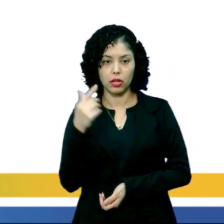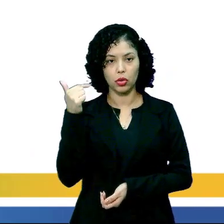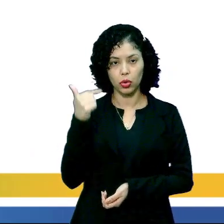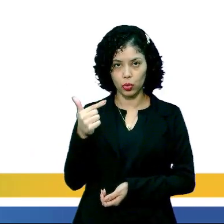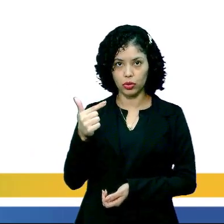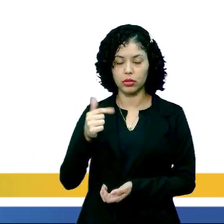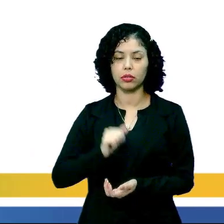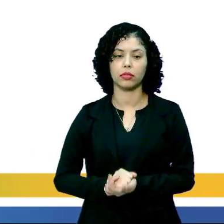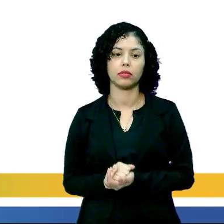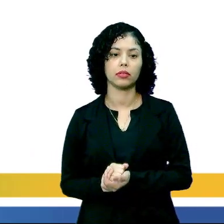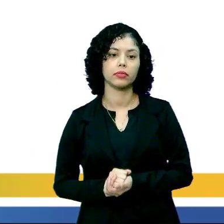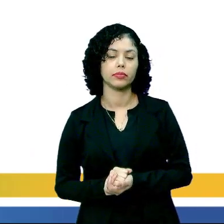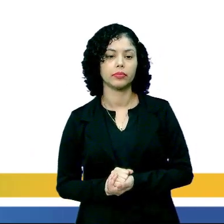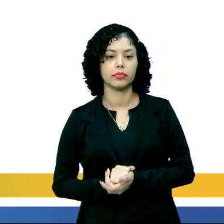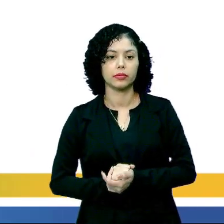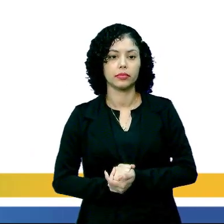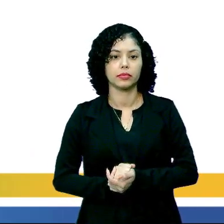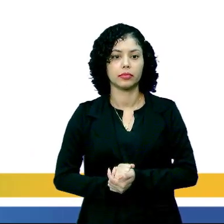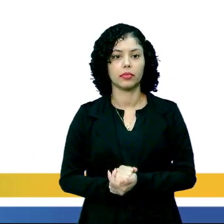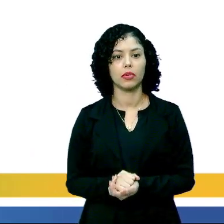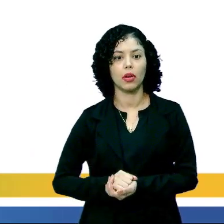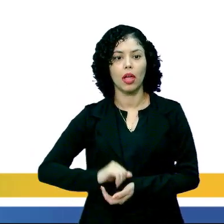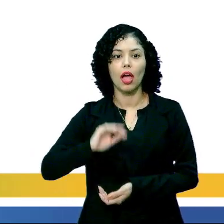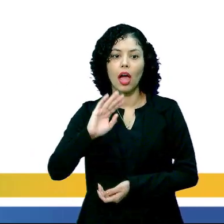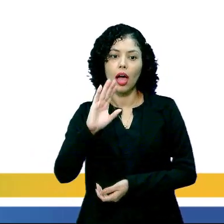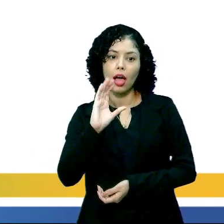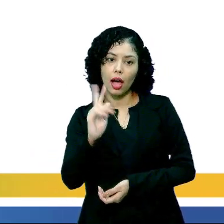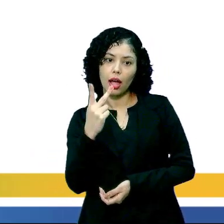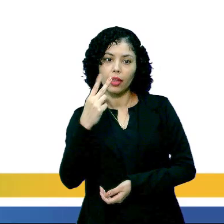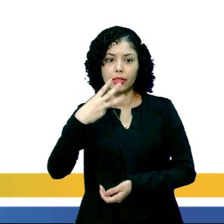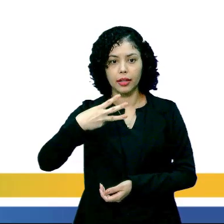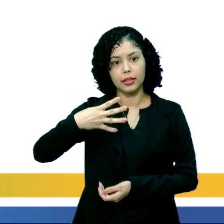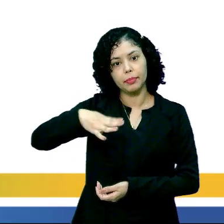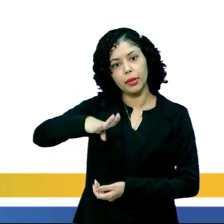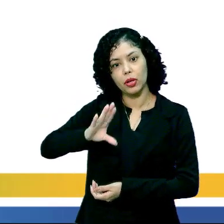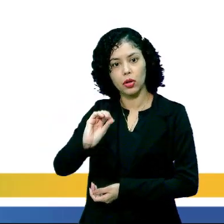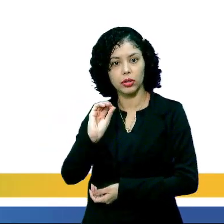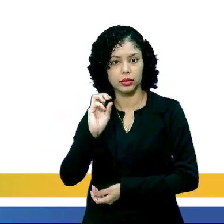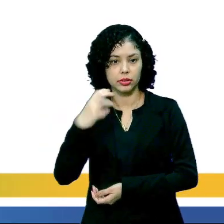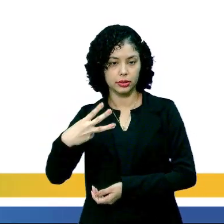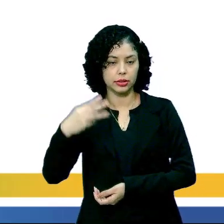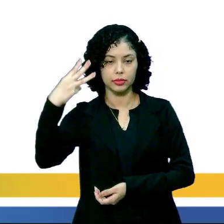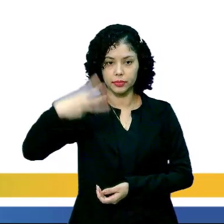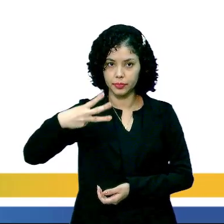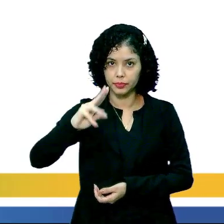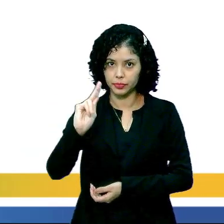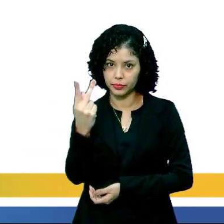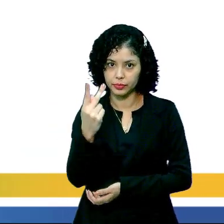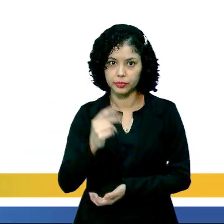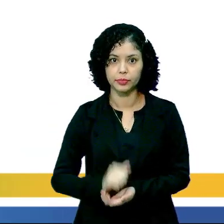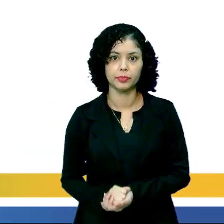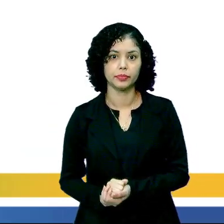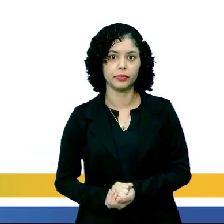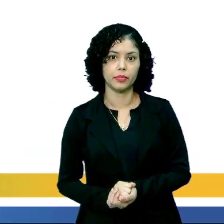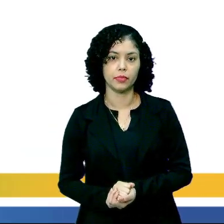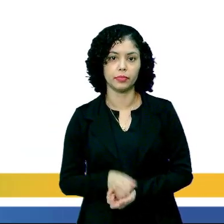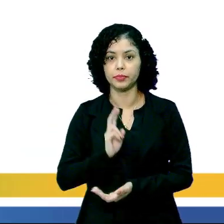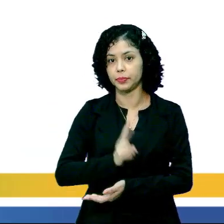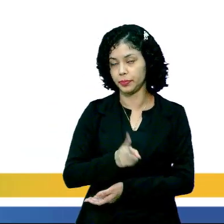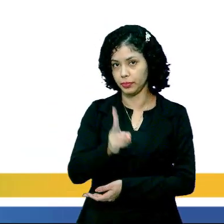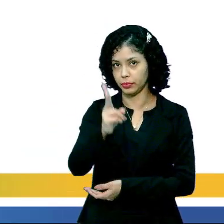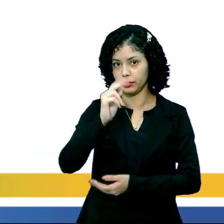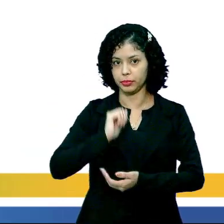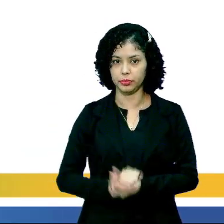tem dois hidrogênios então ele é um de ácido o ácido bórico que é o H3 bo3 tem 3 hidrogênios ele é um triácido e assim